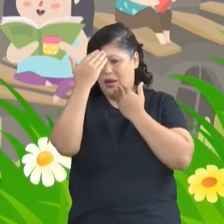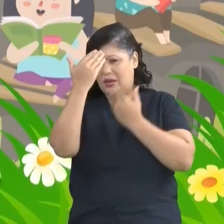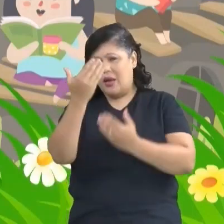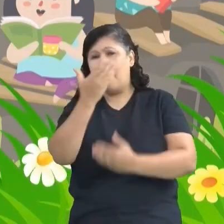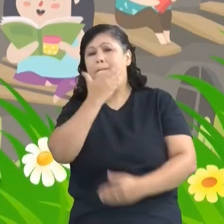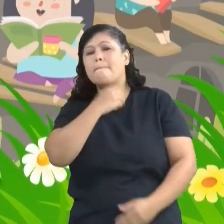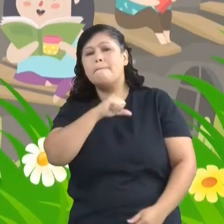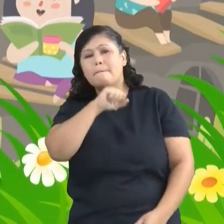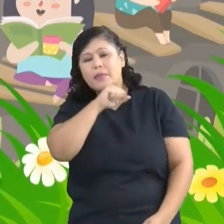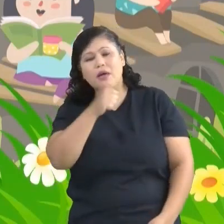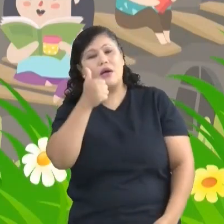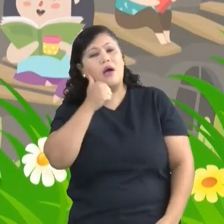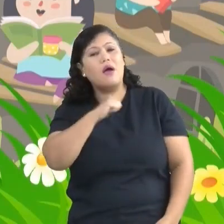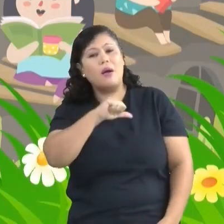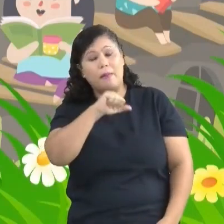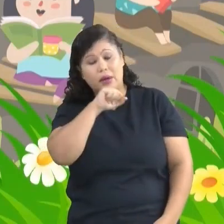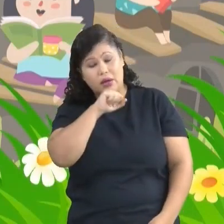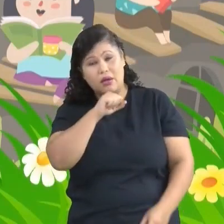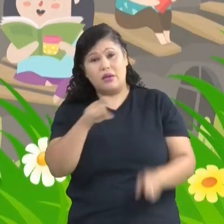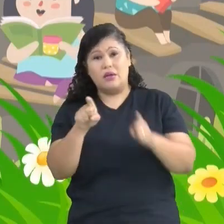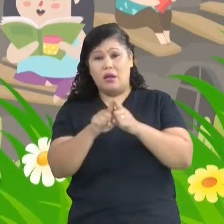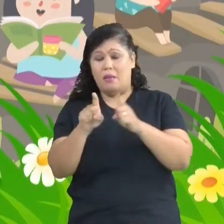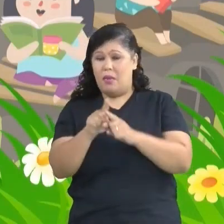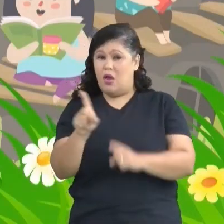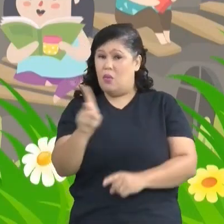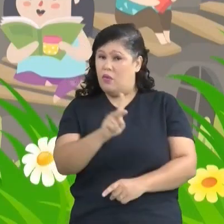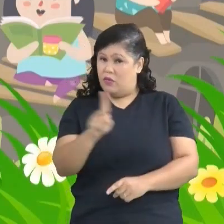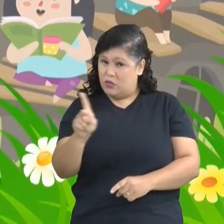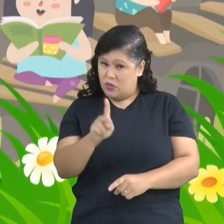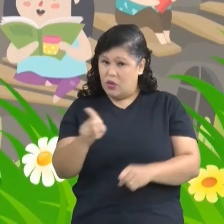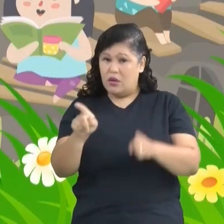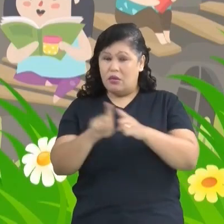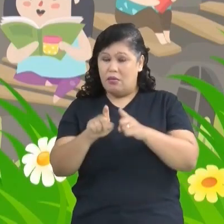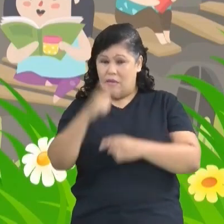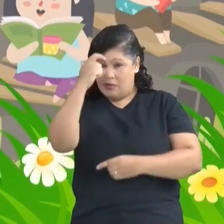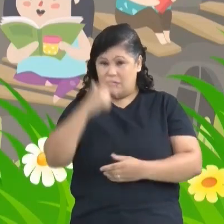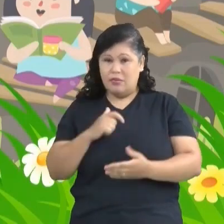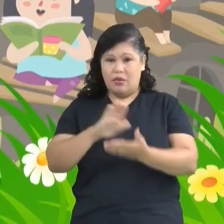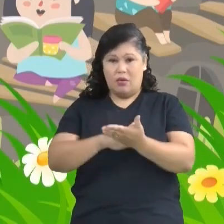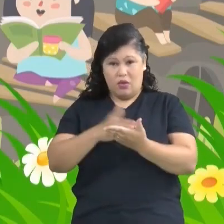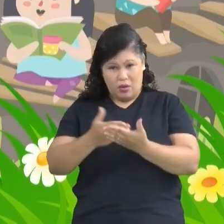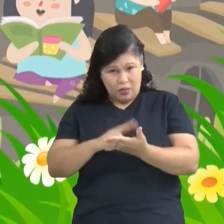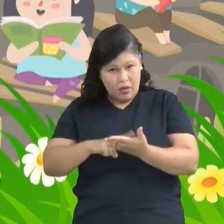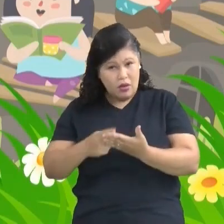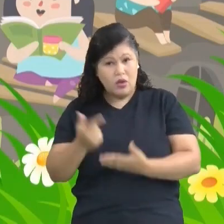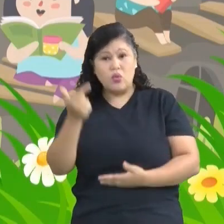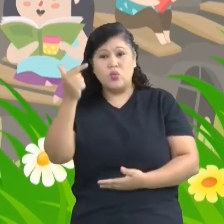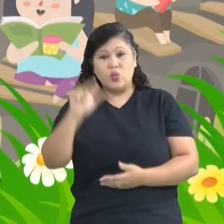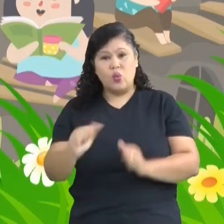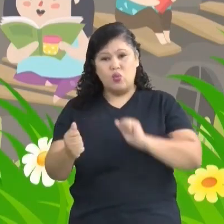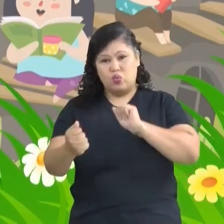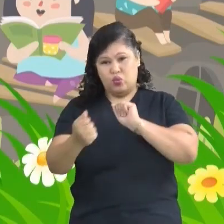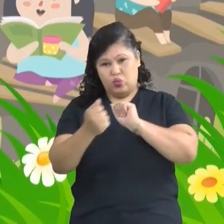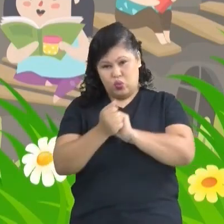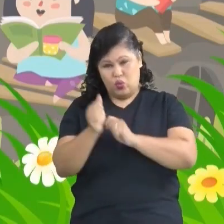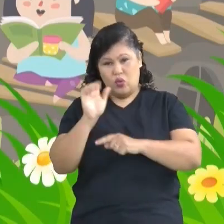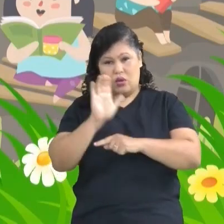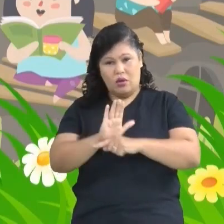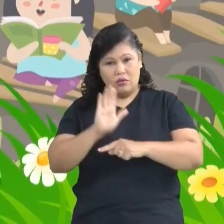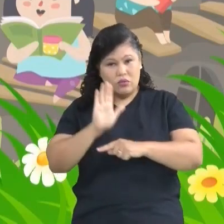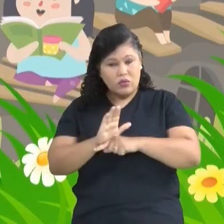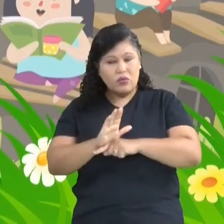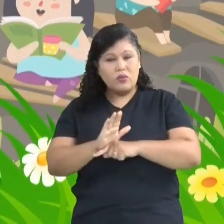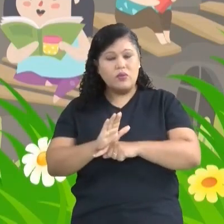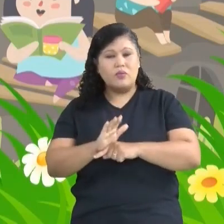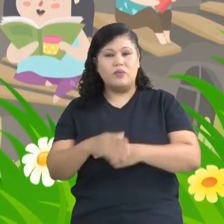pais, aos professores, à intérprete de Libras que está aqui mais uma vez conosco, nos ajudando em mais